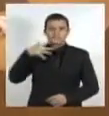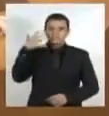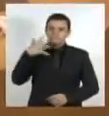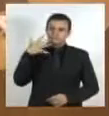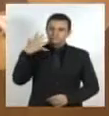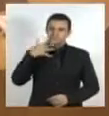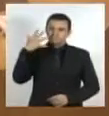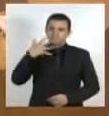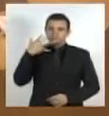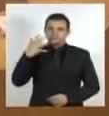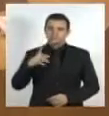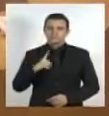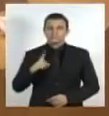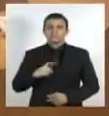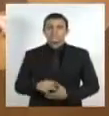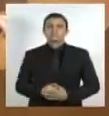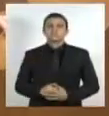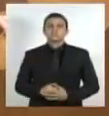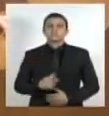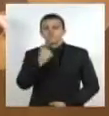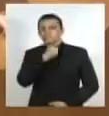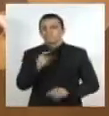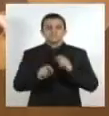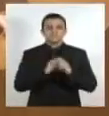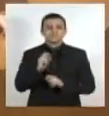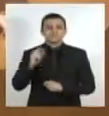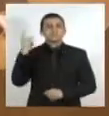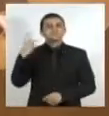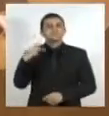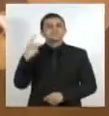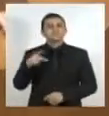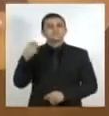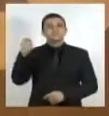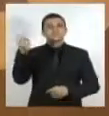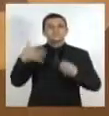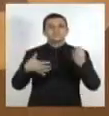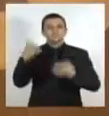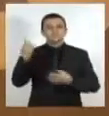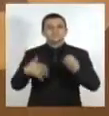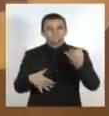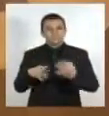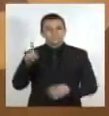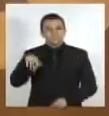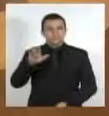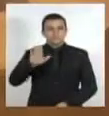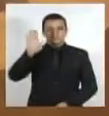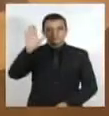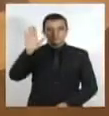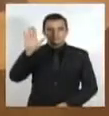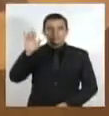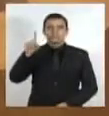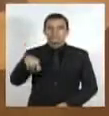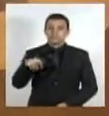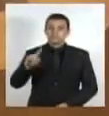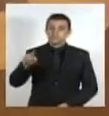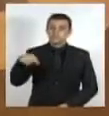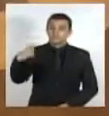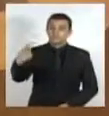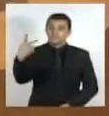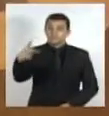que a sua fala, enquanto candidato, fosse posterior à fala da chapa da